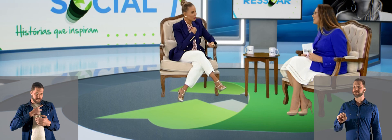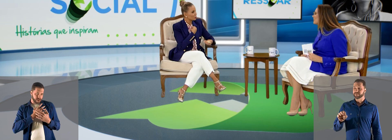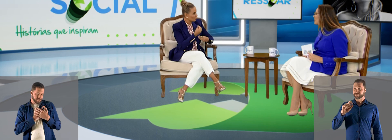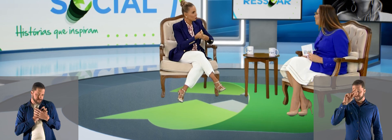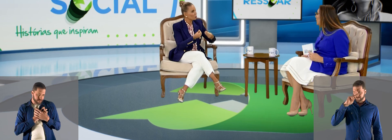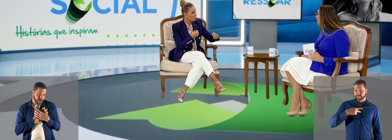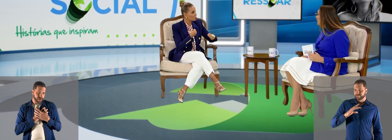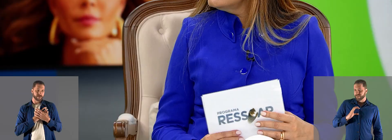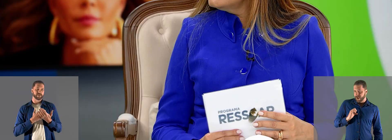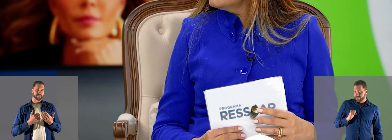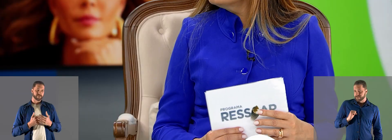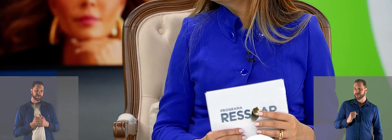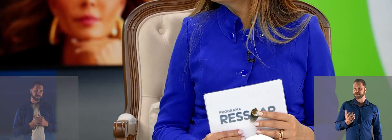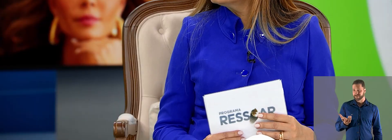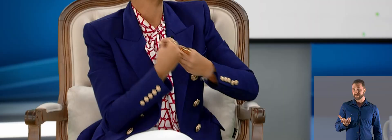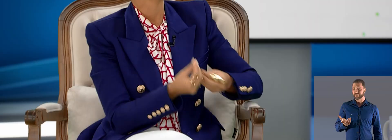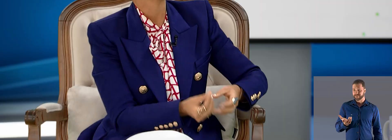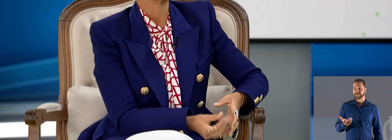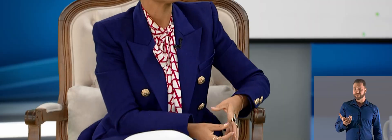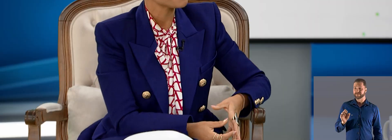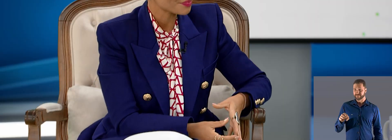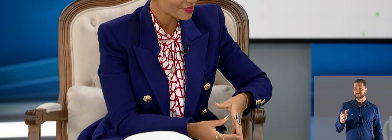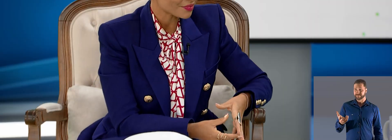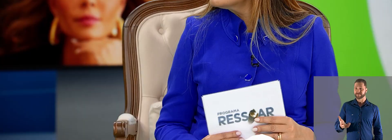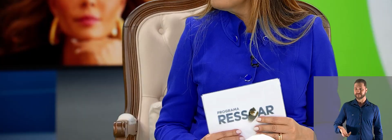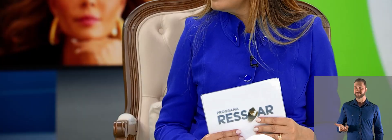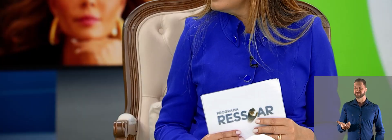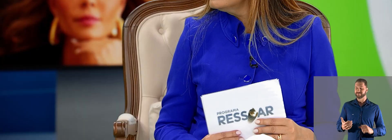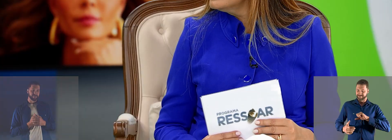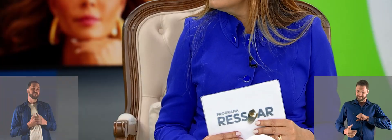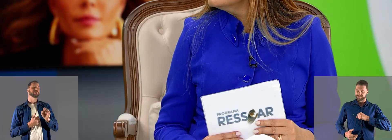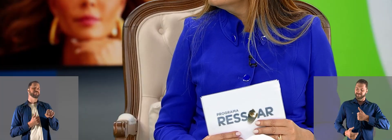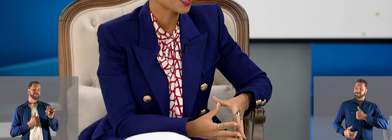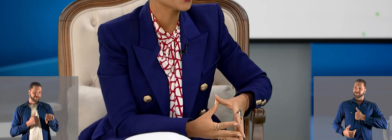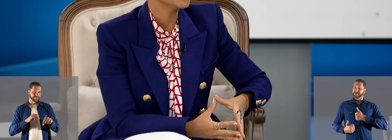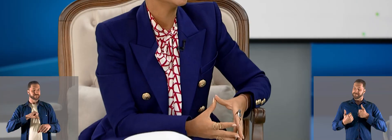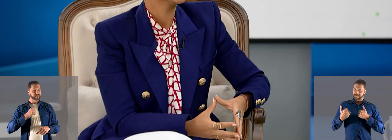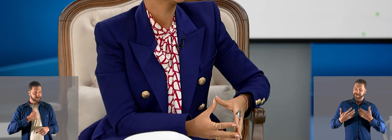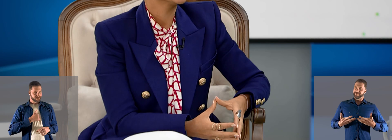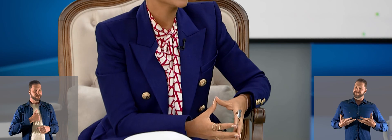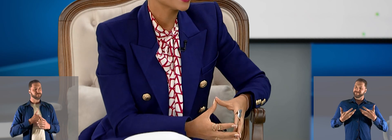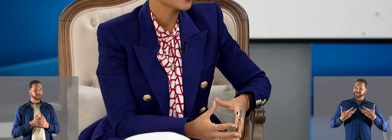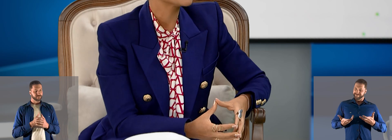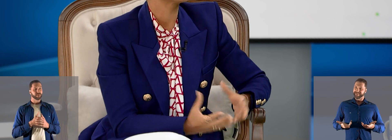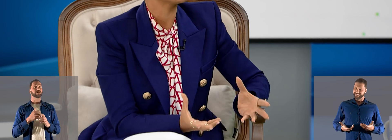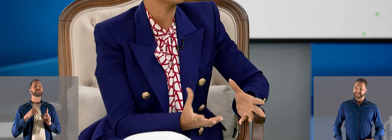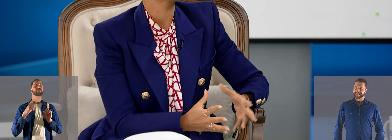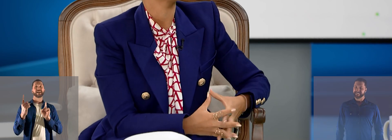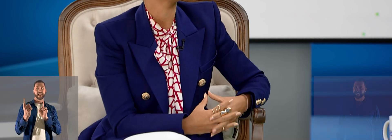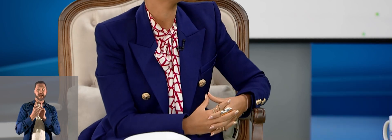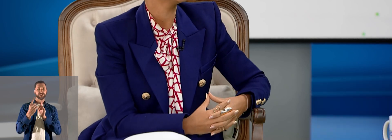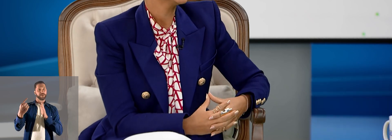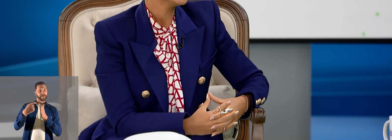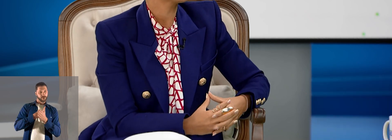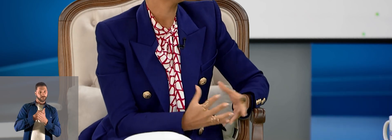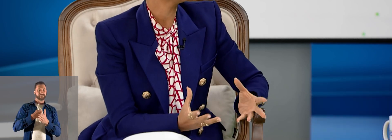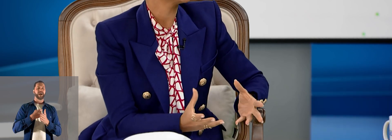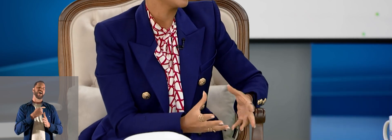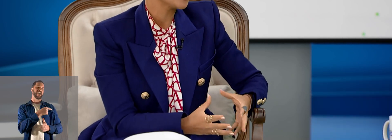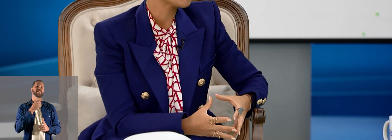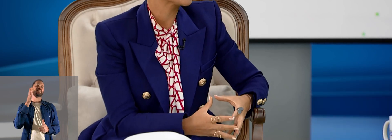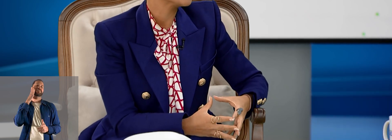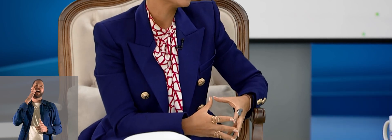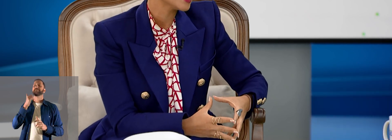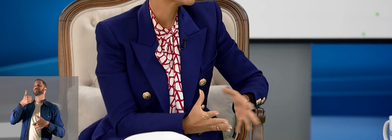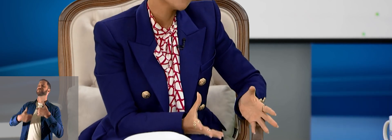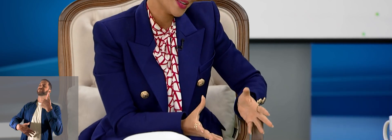que todo mundo se amar que você se cuidar é você ser amar né exato tem uma autoestima boa ótima boa e quando